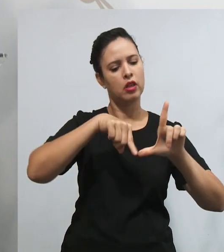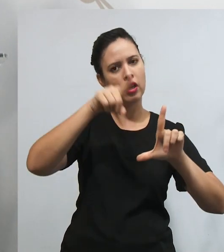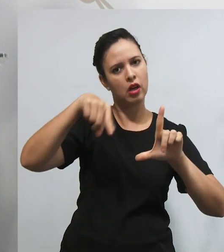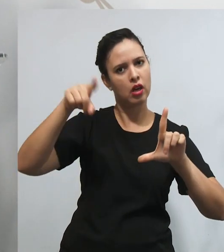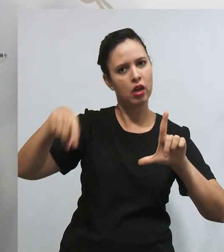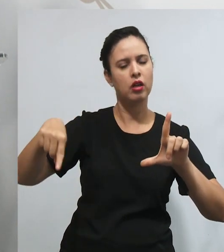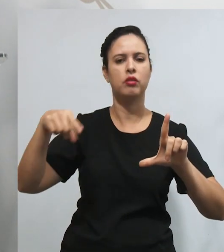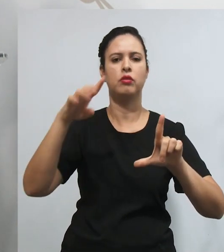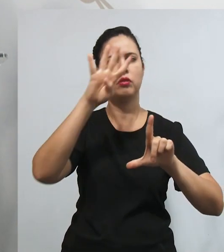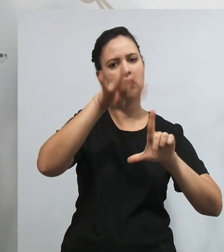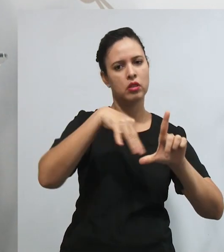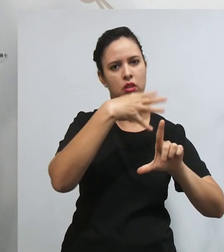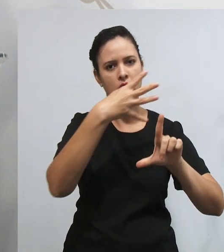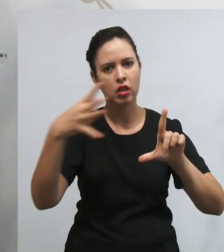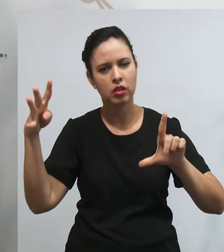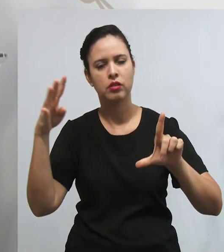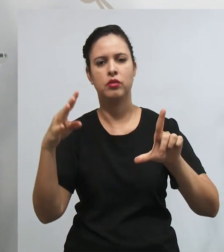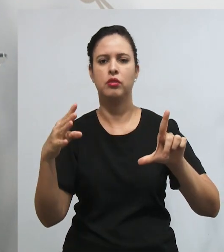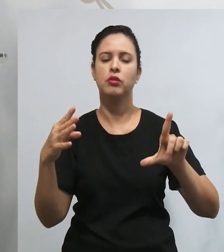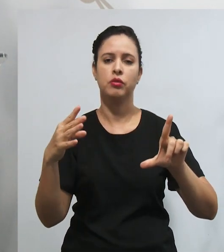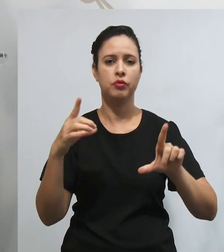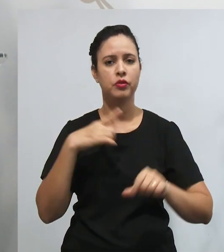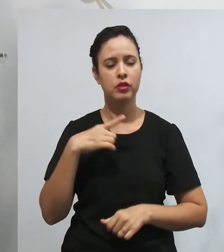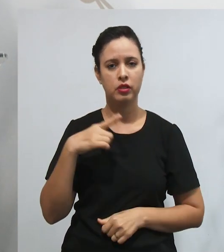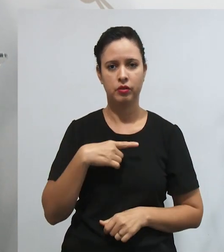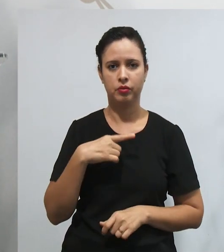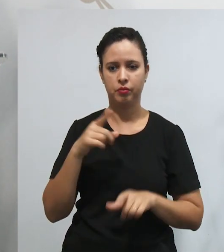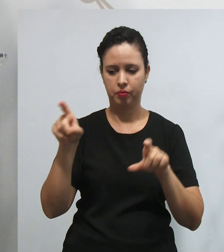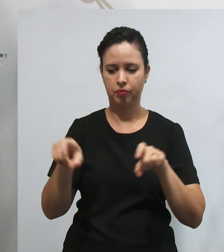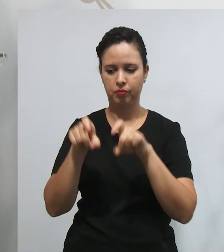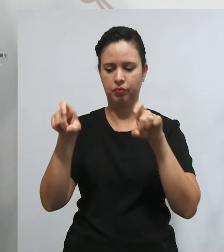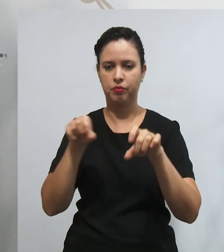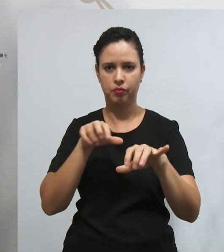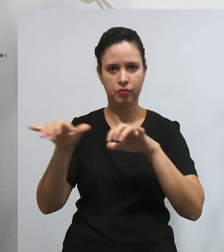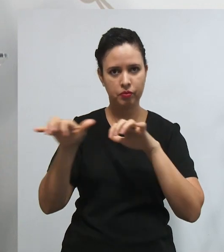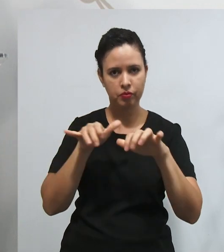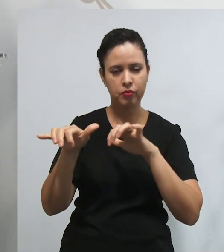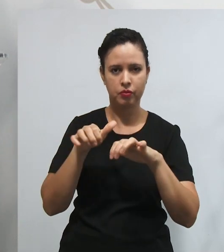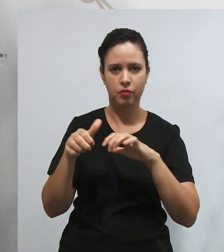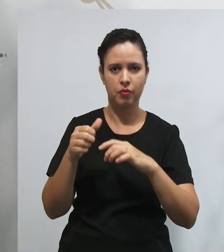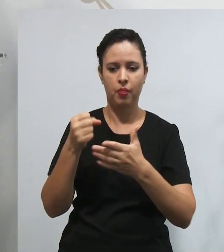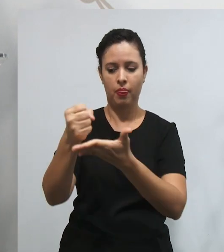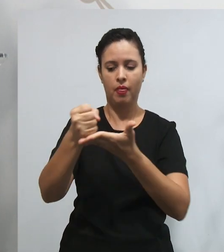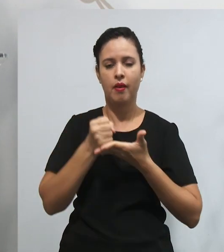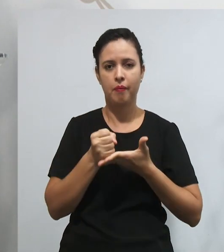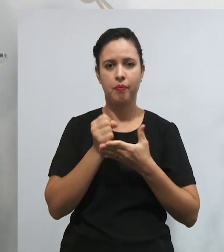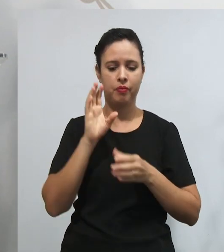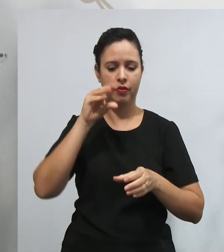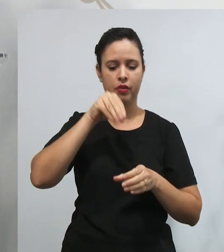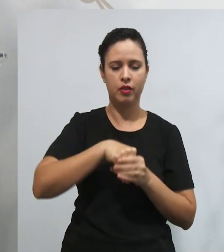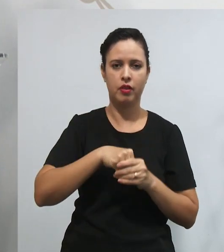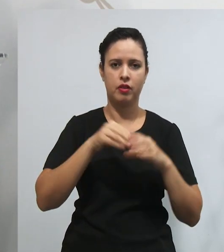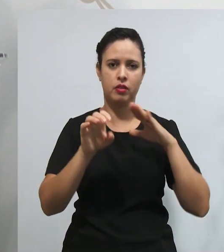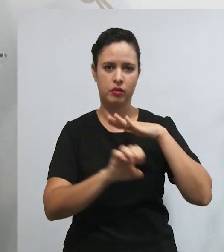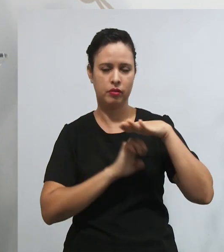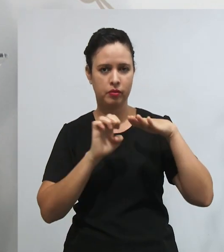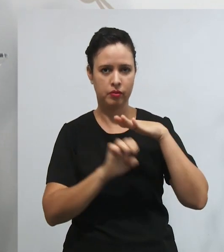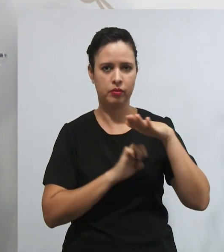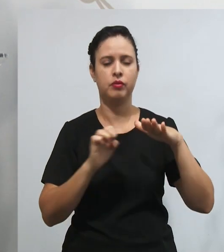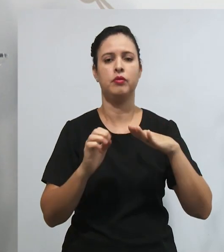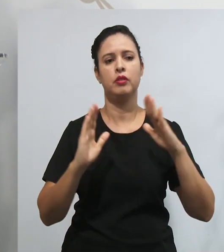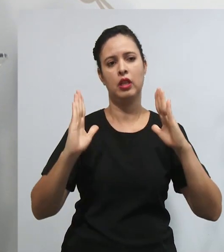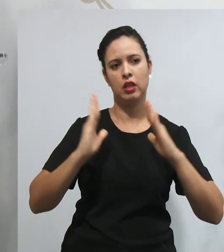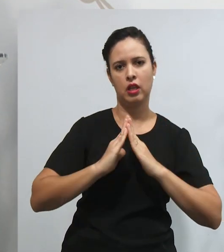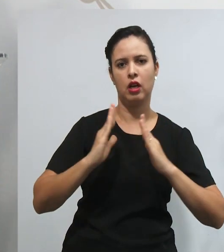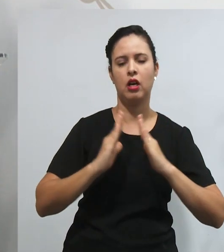estatísticas, né? Então, a informática ela veio nesse processo, veio para dentro da empresa, para dentro das nossas